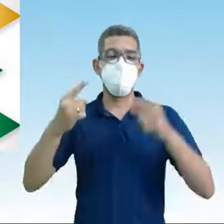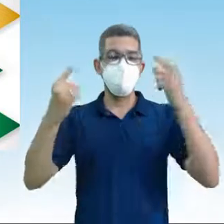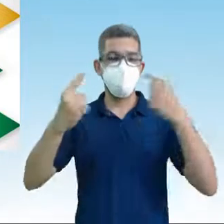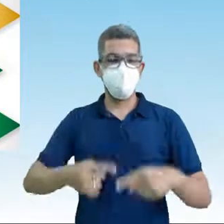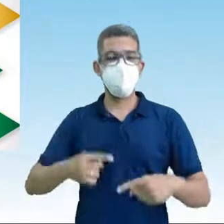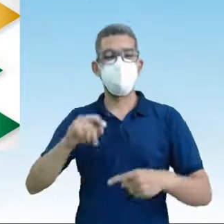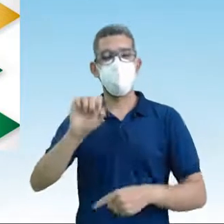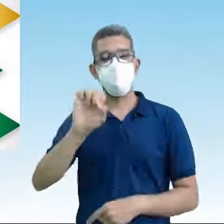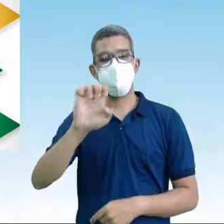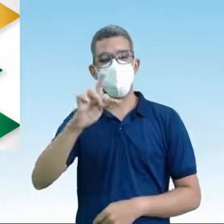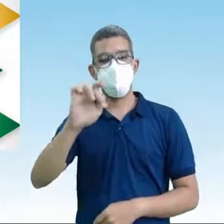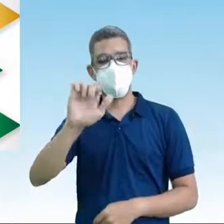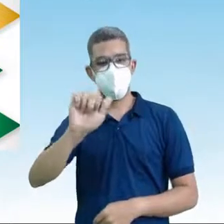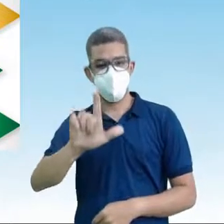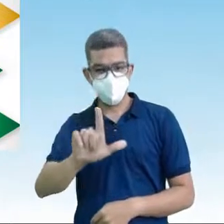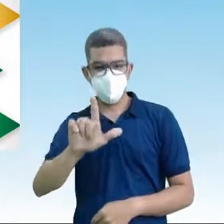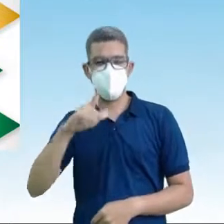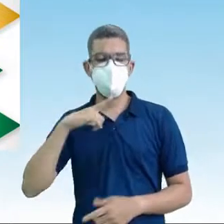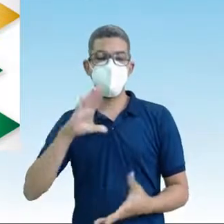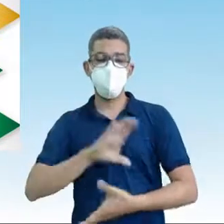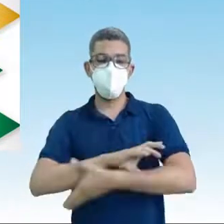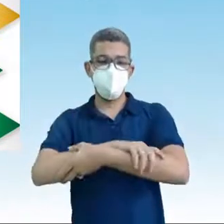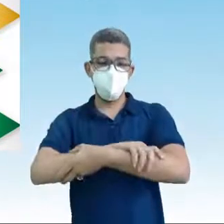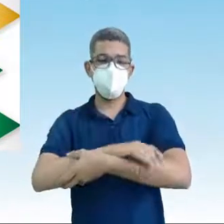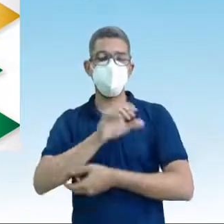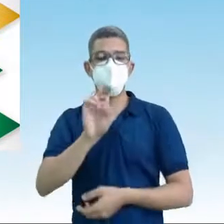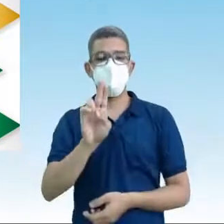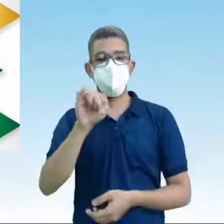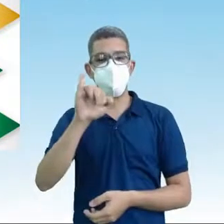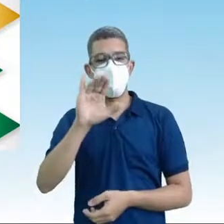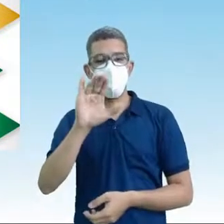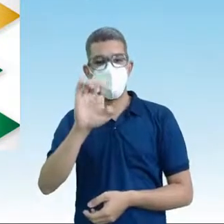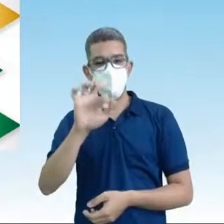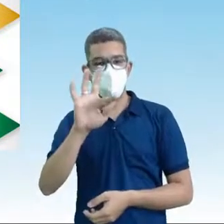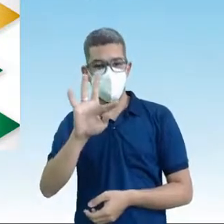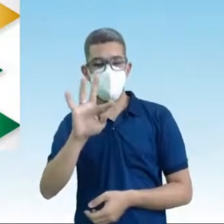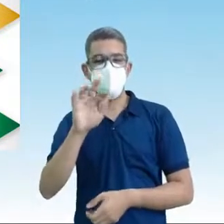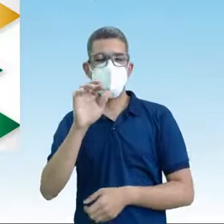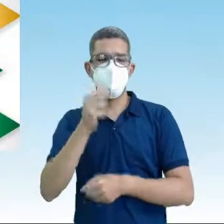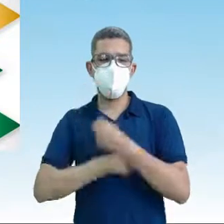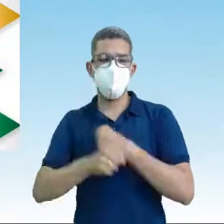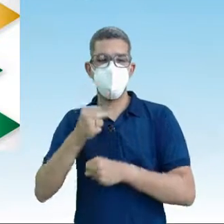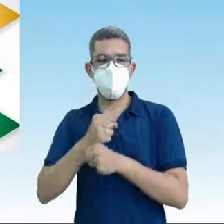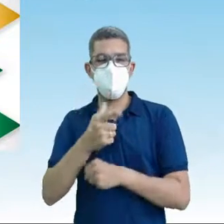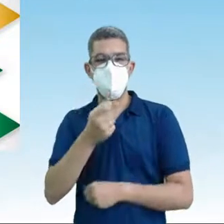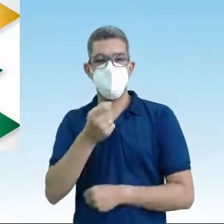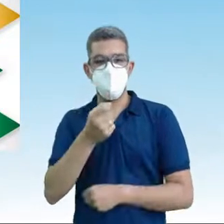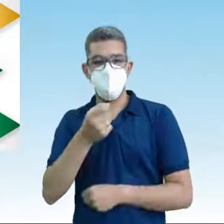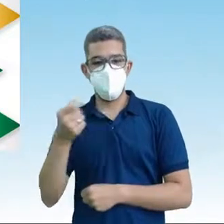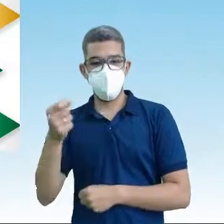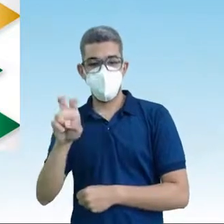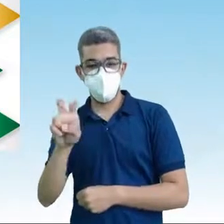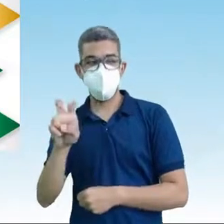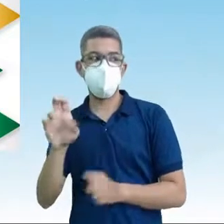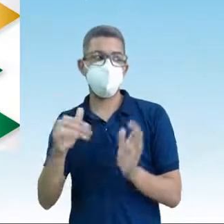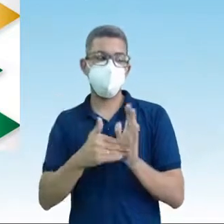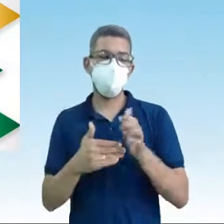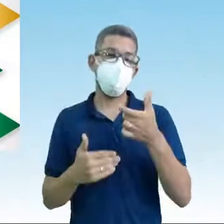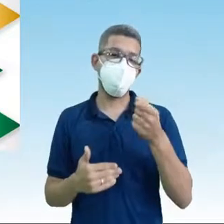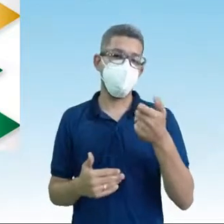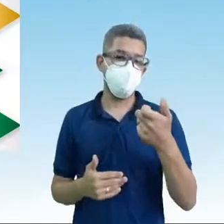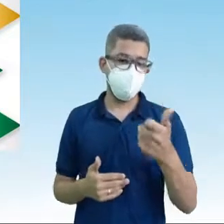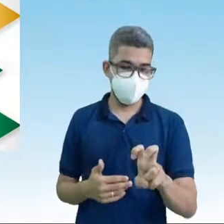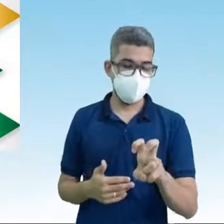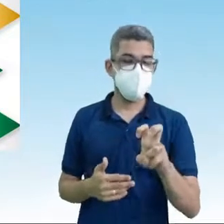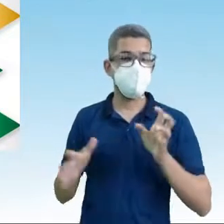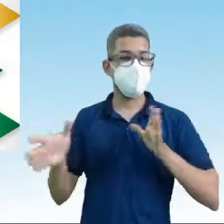CEPAL, e isso é claro com parceria com a Unicef, entre 2005 e 2015, vejam bem,